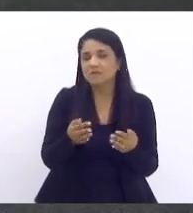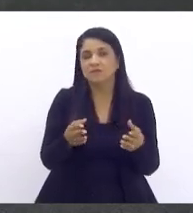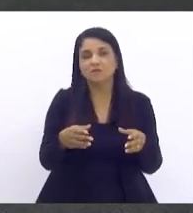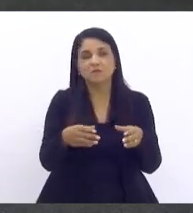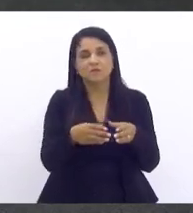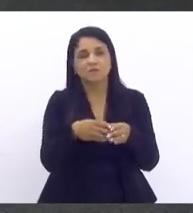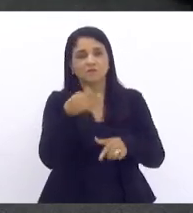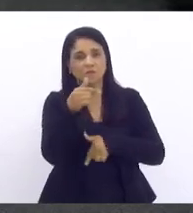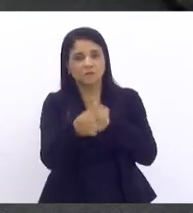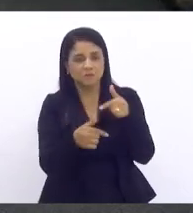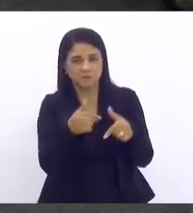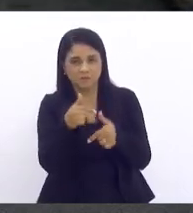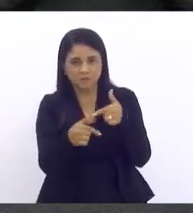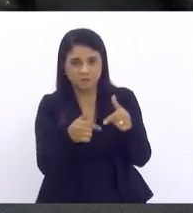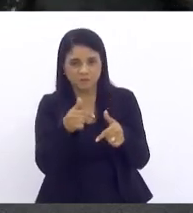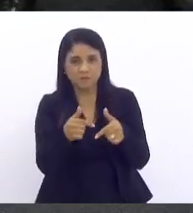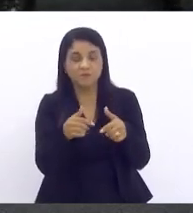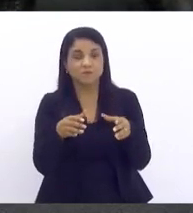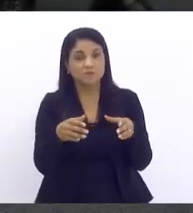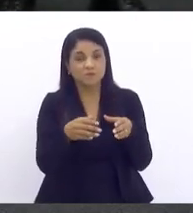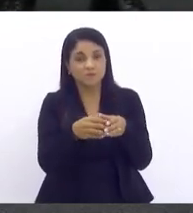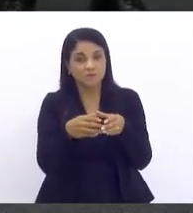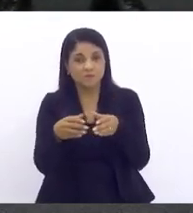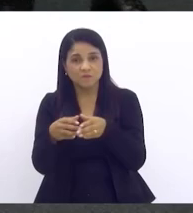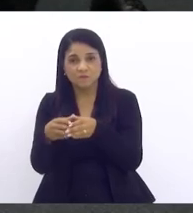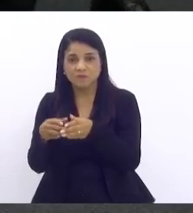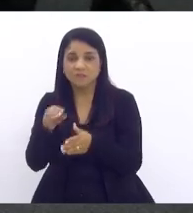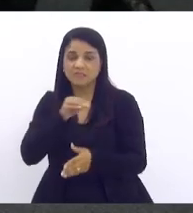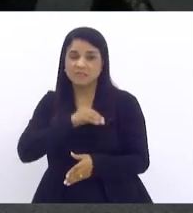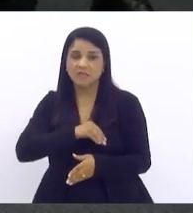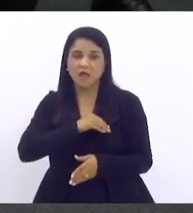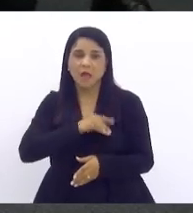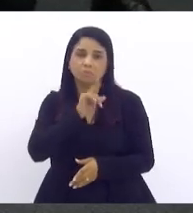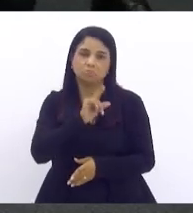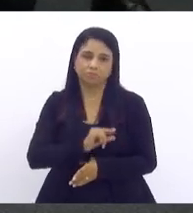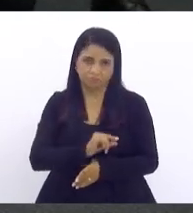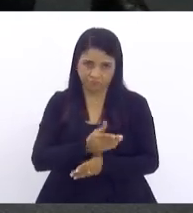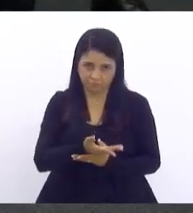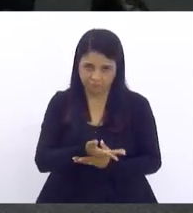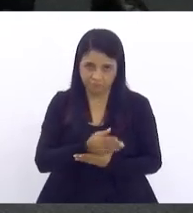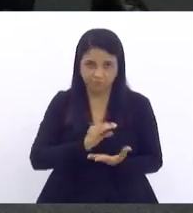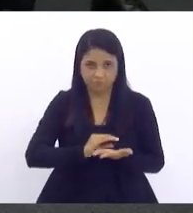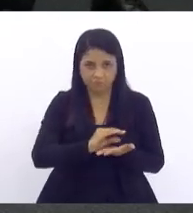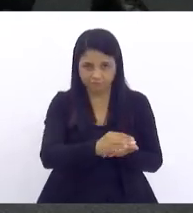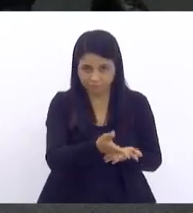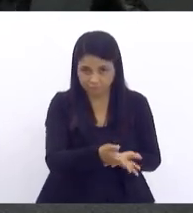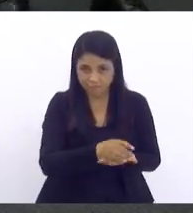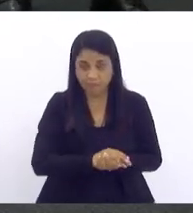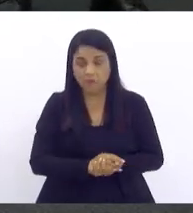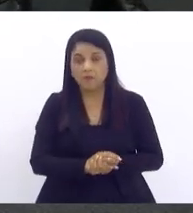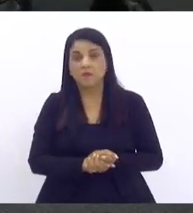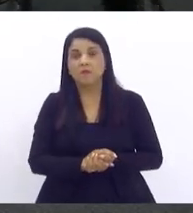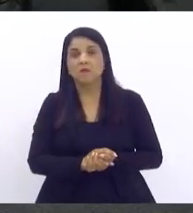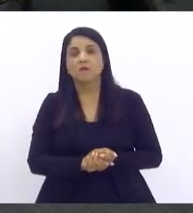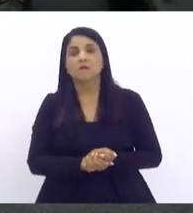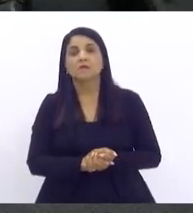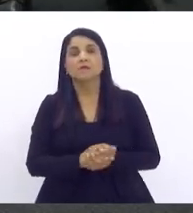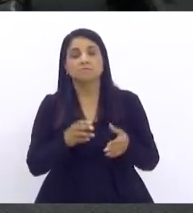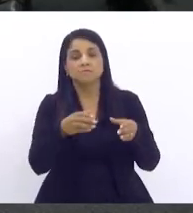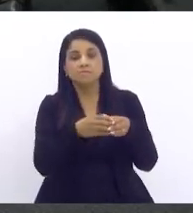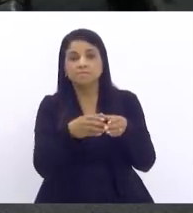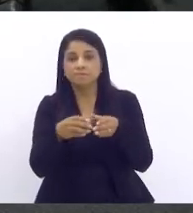trabalhadora e são as categorias que recebem as menores remunerações. Mais do que serem